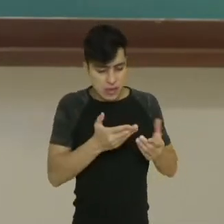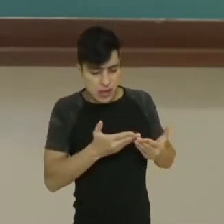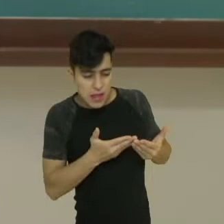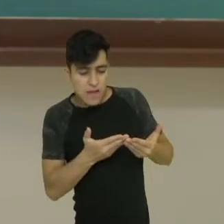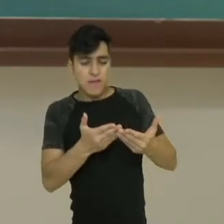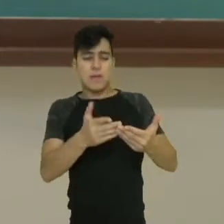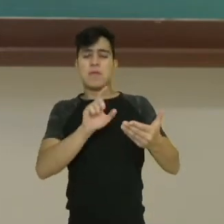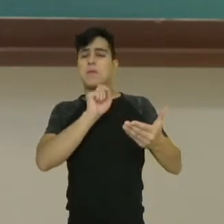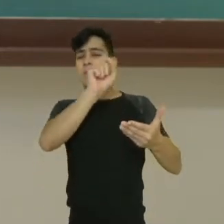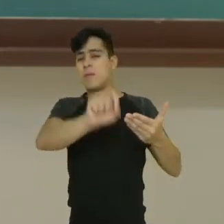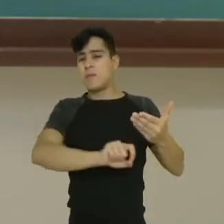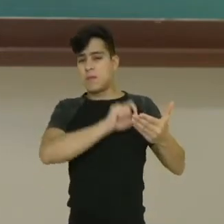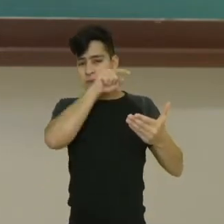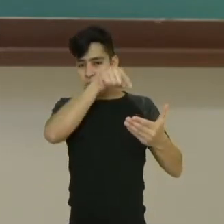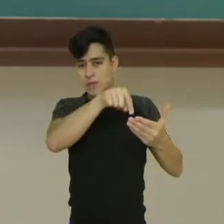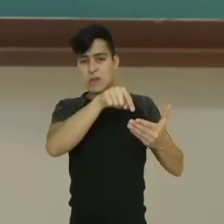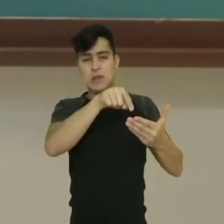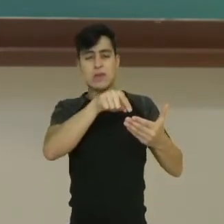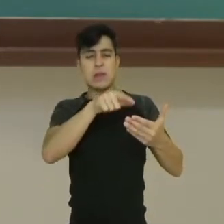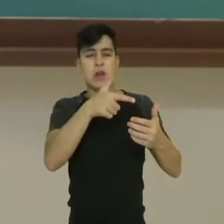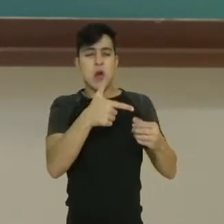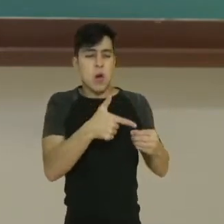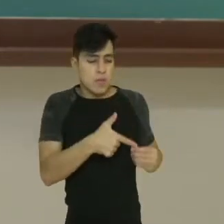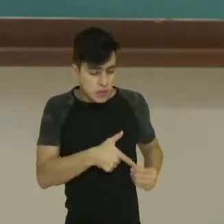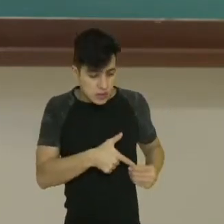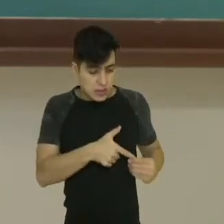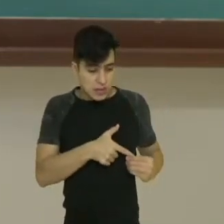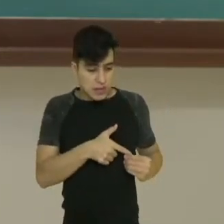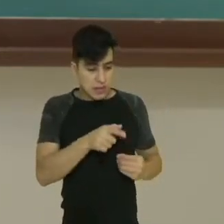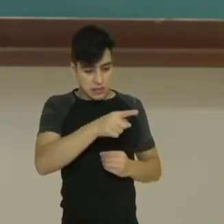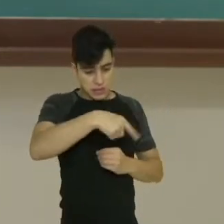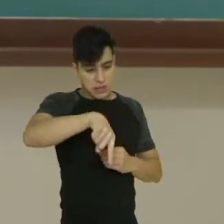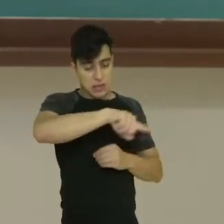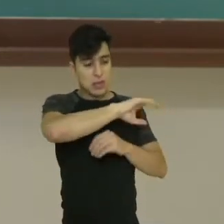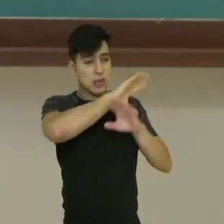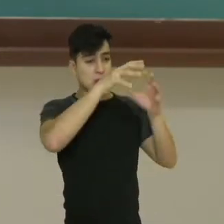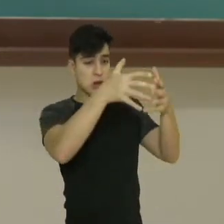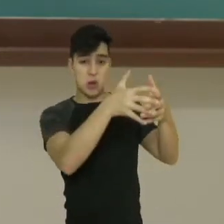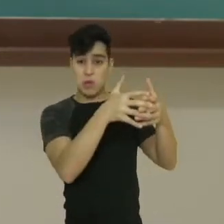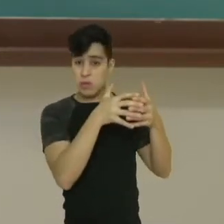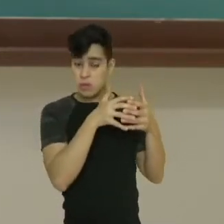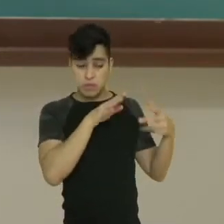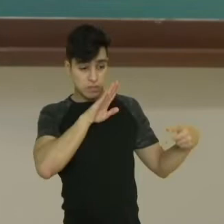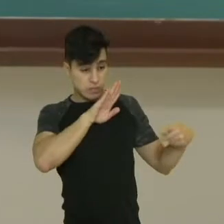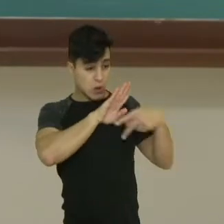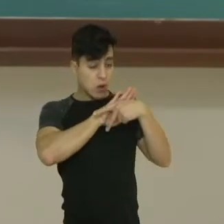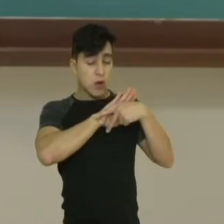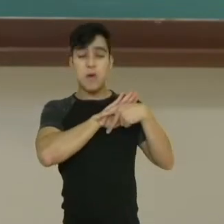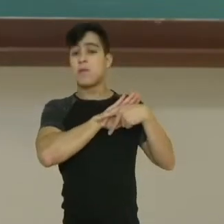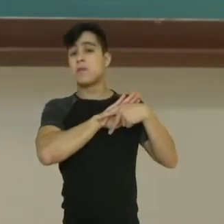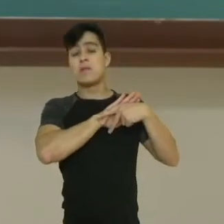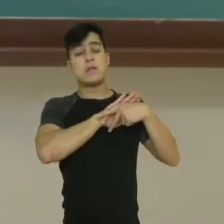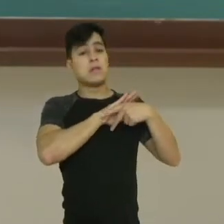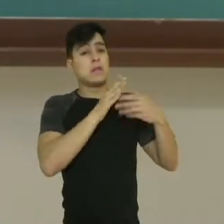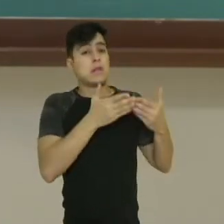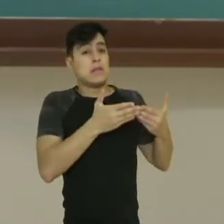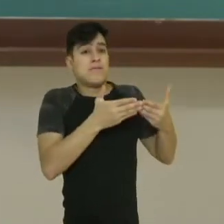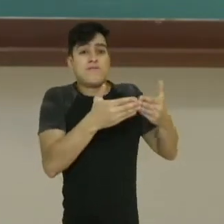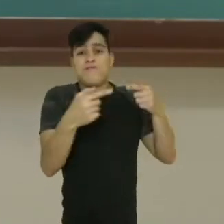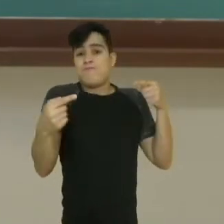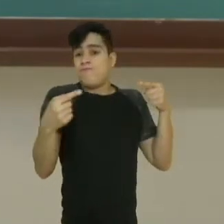de combustíveis. Então, formado um chamado Strike Group, um grupo de